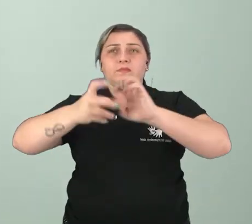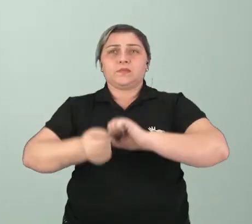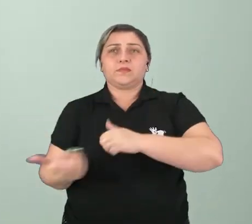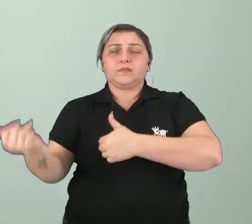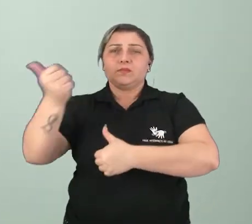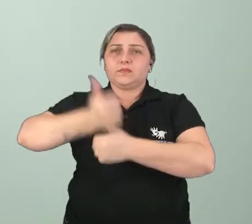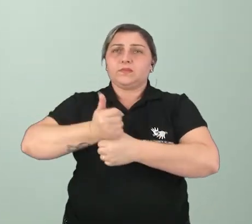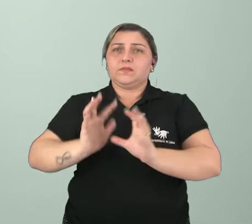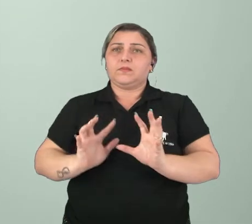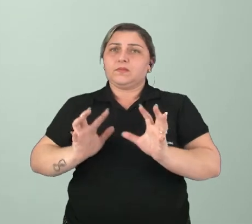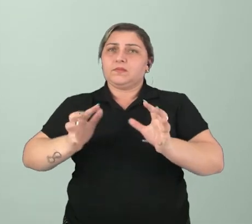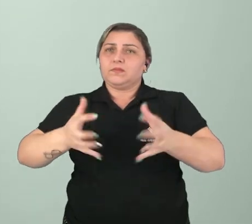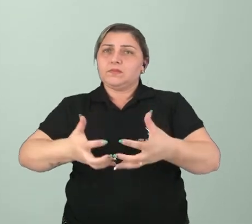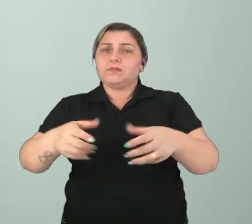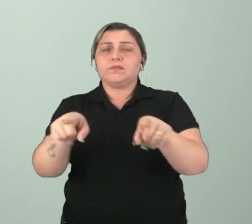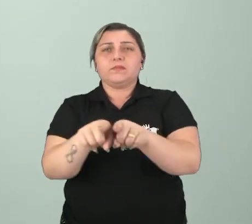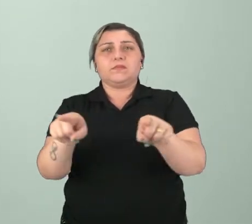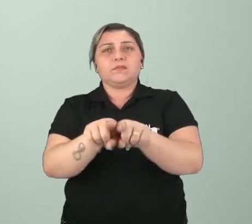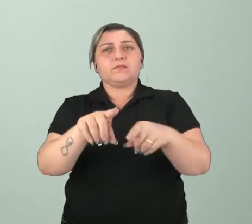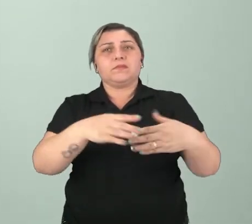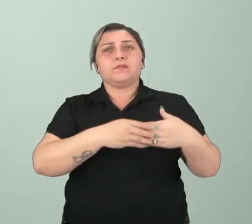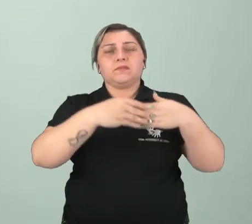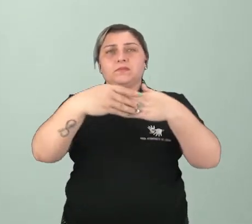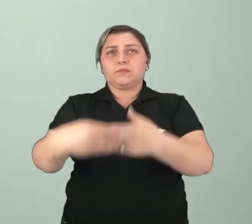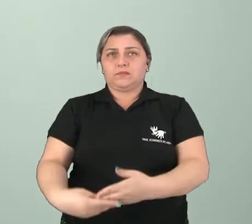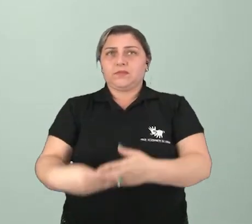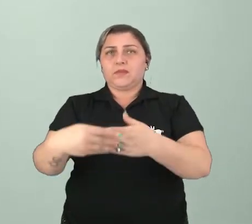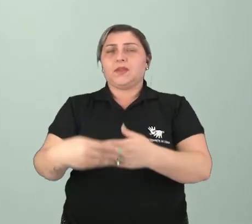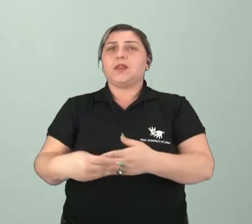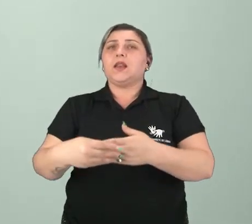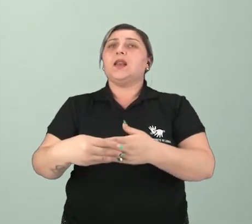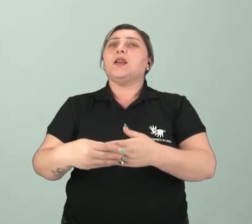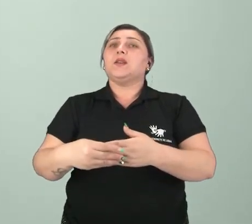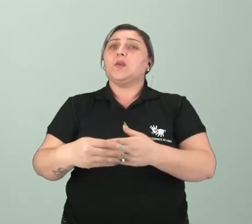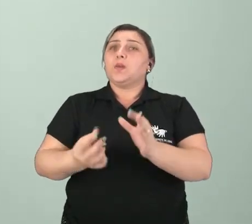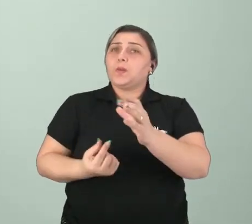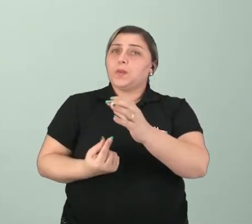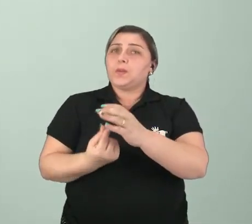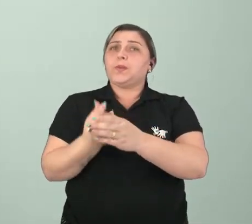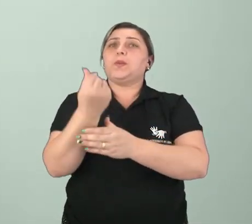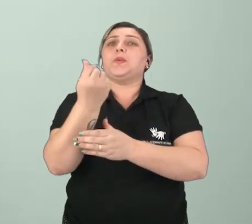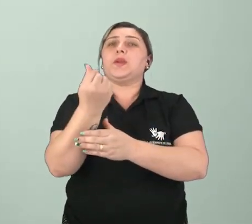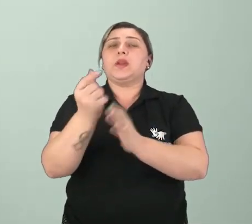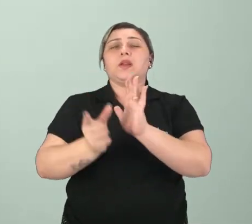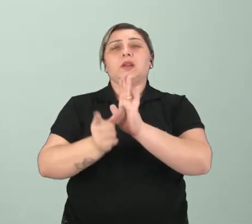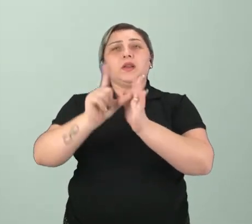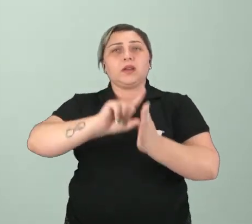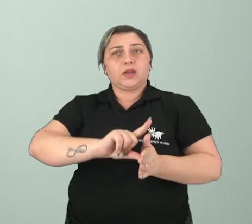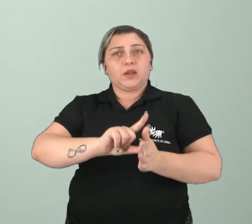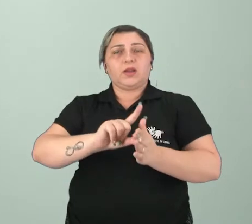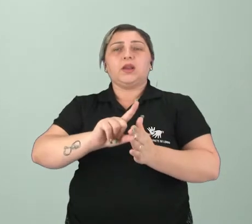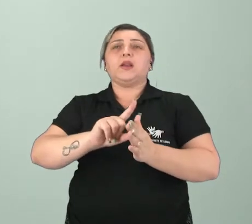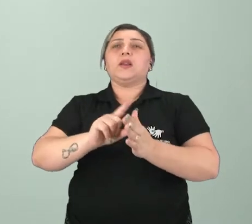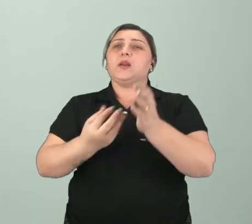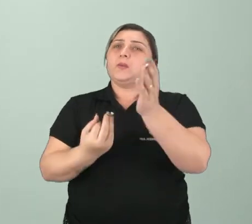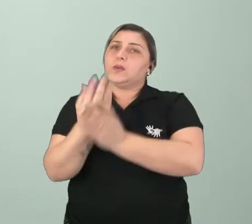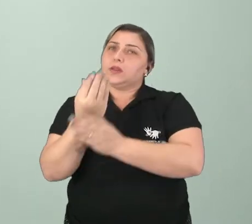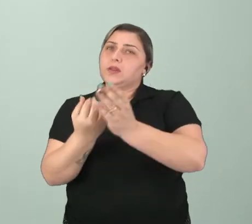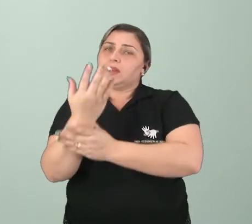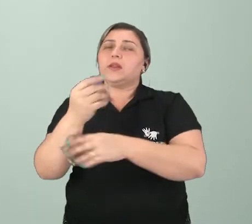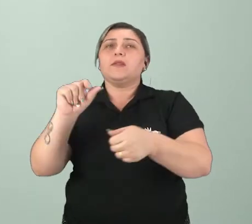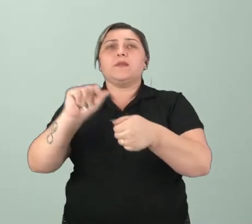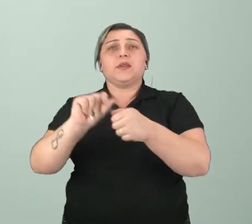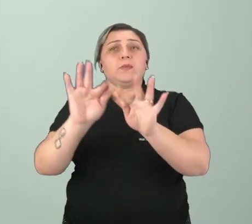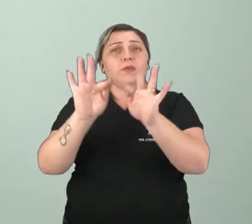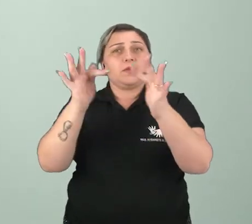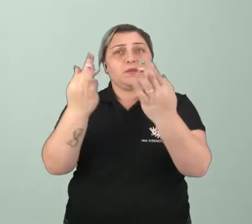pela substituição da máquina também trouxe o processo de desenvolvimento do capitalismo. Então, antes, a produção que era feita por